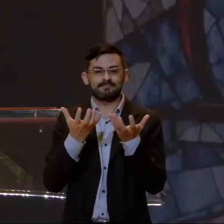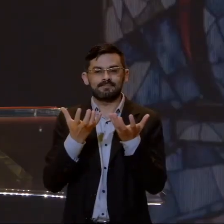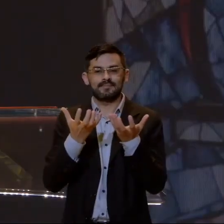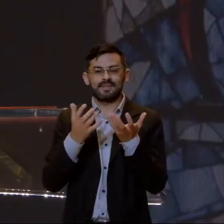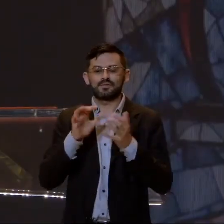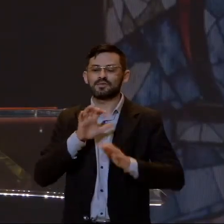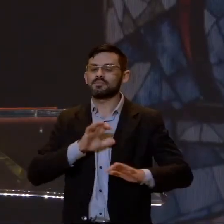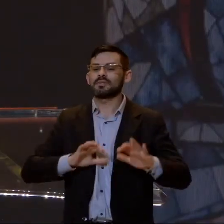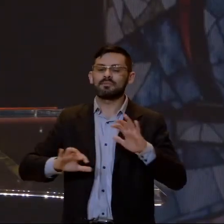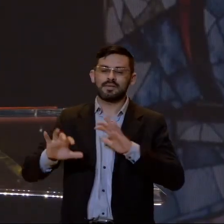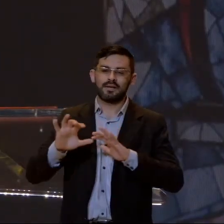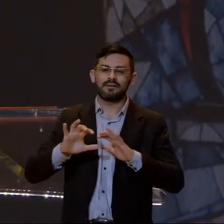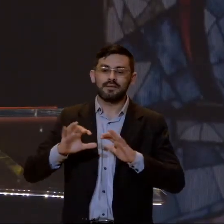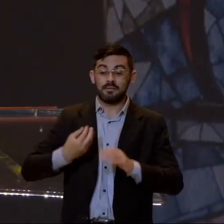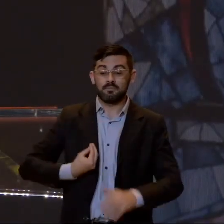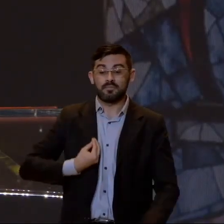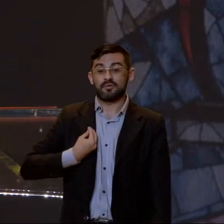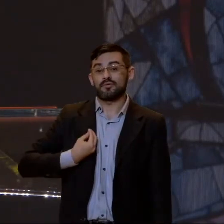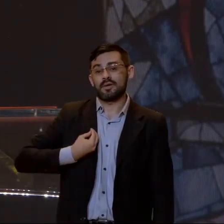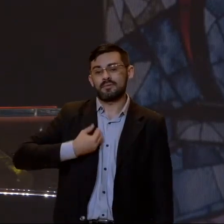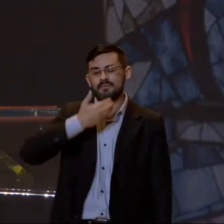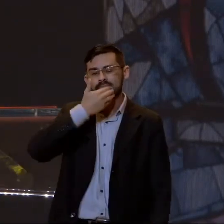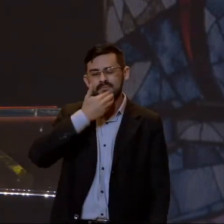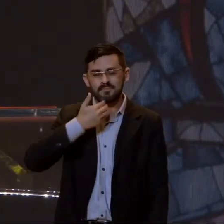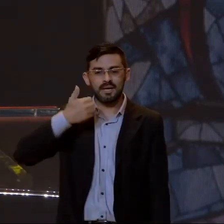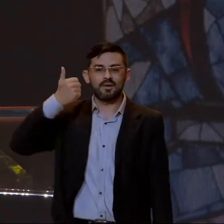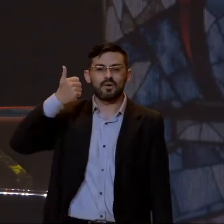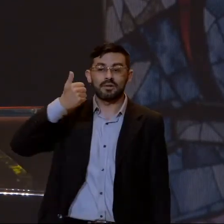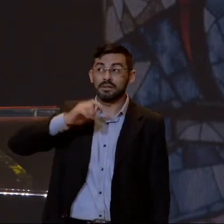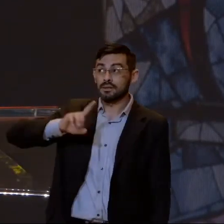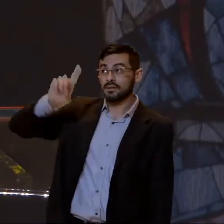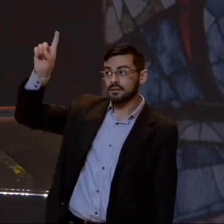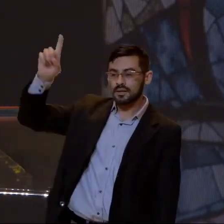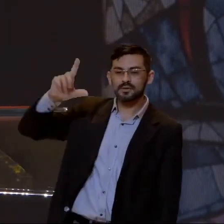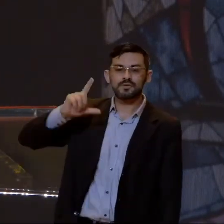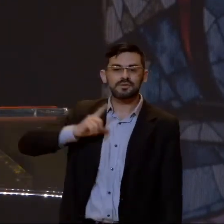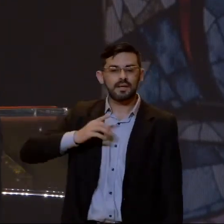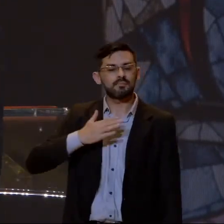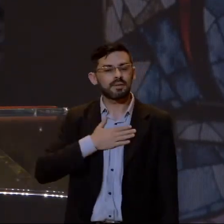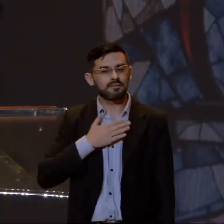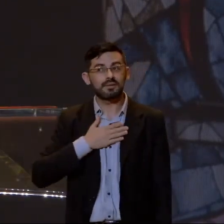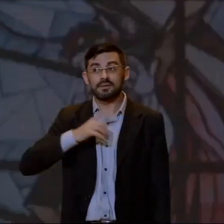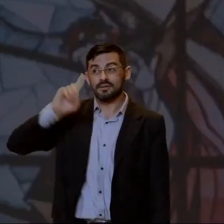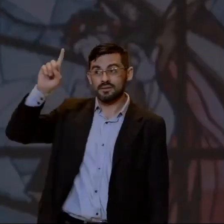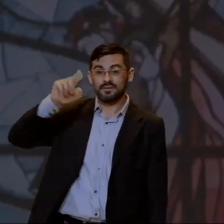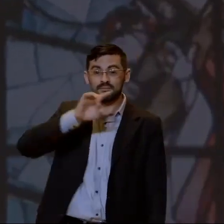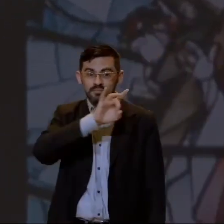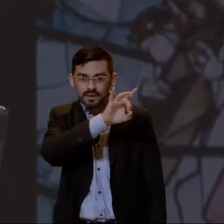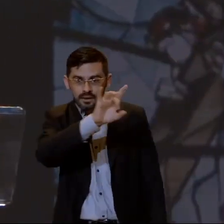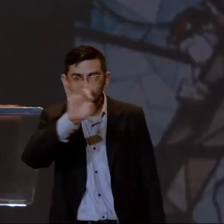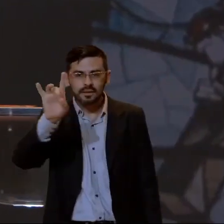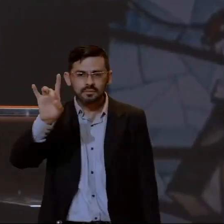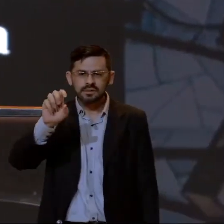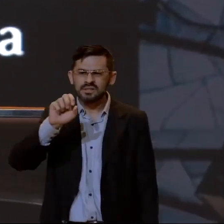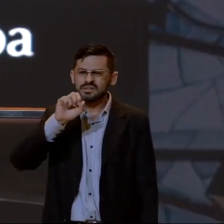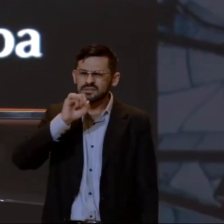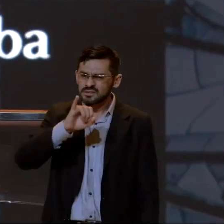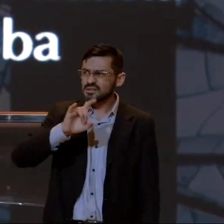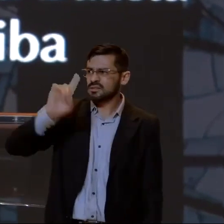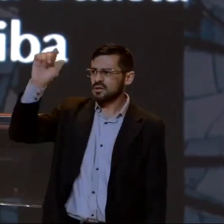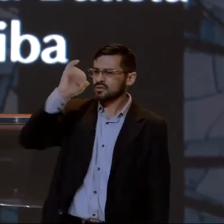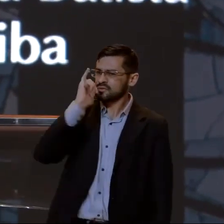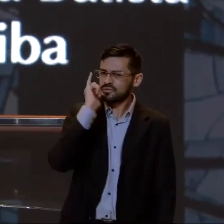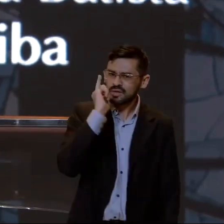nos preparar para viver o melhor que Ele tem para a nossa vida. Deus falou ao seu coração, o Espírito Santo está falando